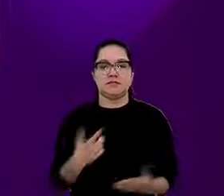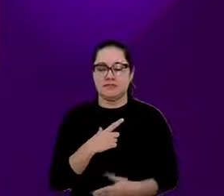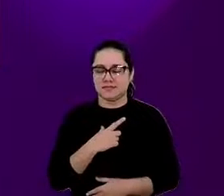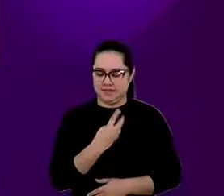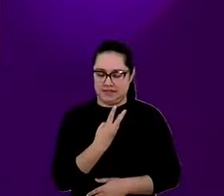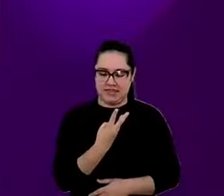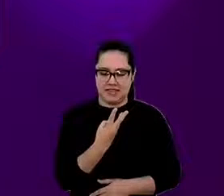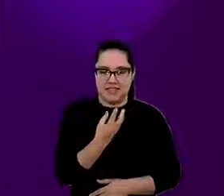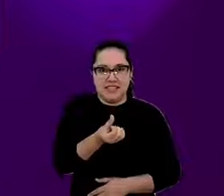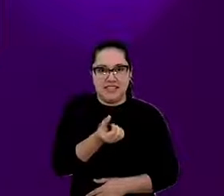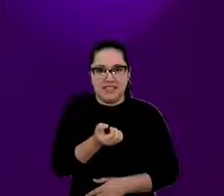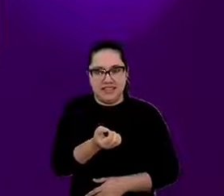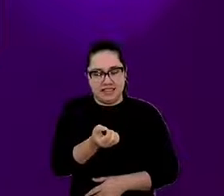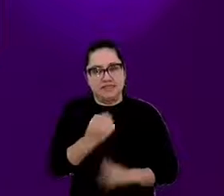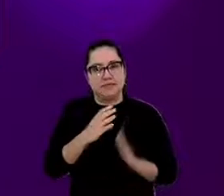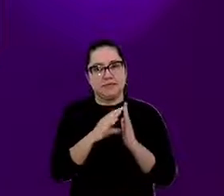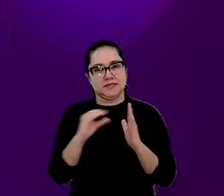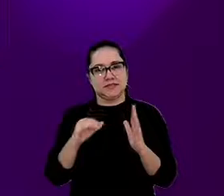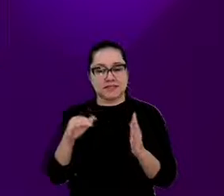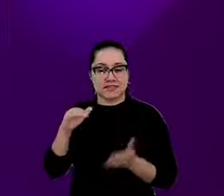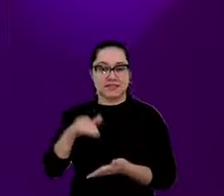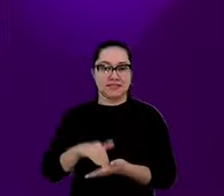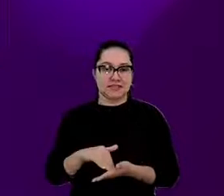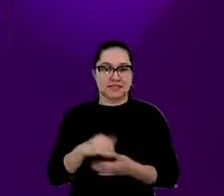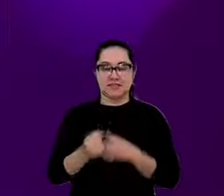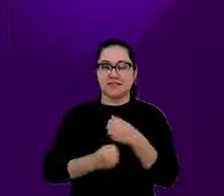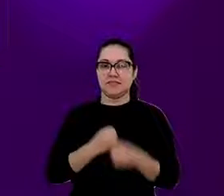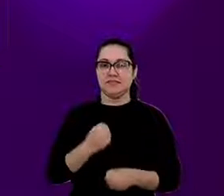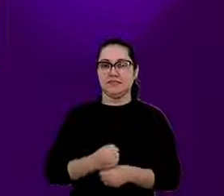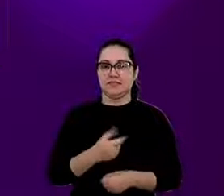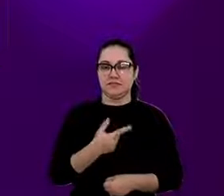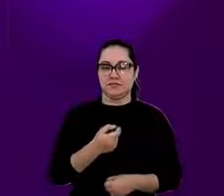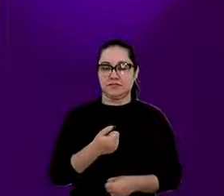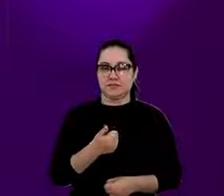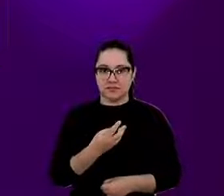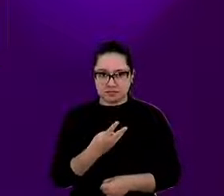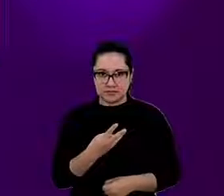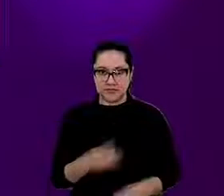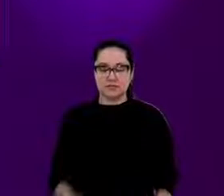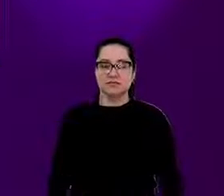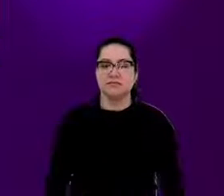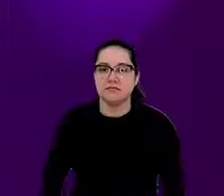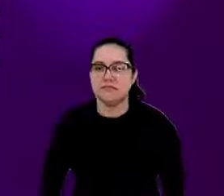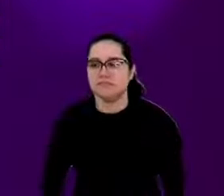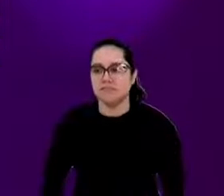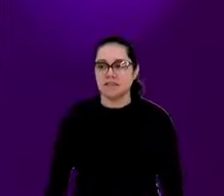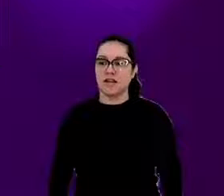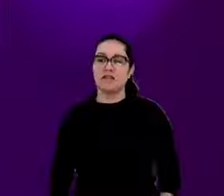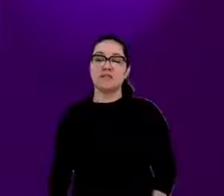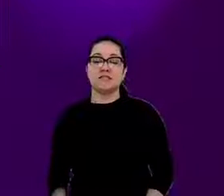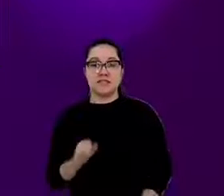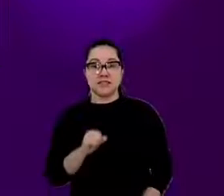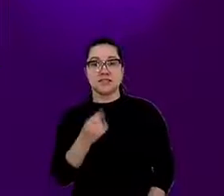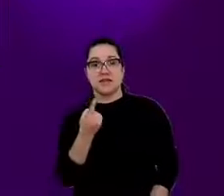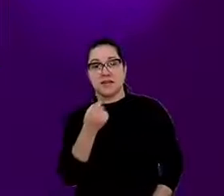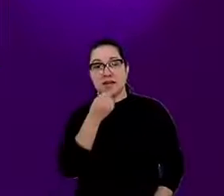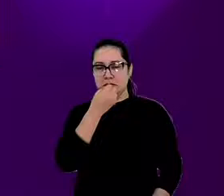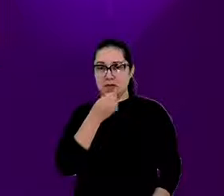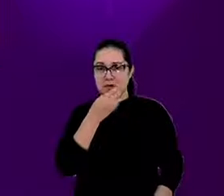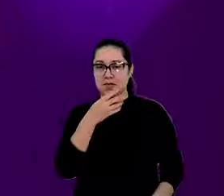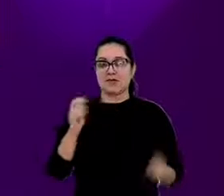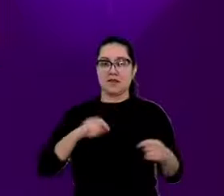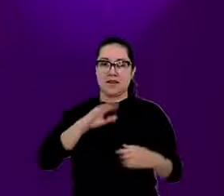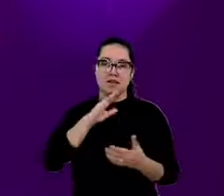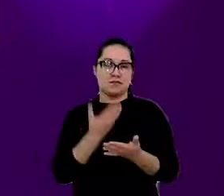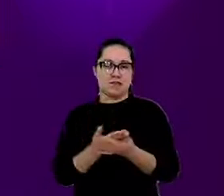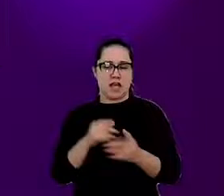360 modelos até 2013. Então, se algum deles fosse tão bom o suficiente para a gente confiar somente nele, talvez a